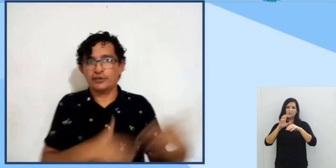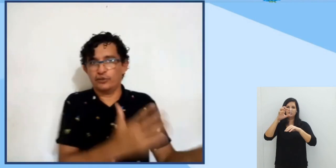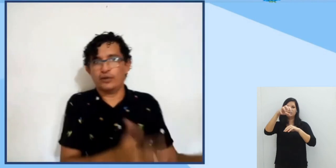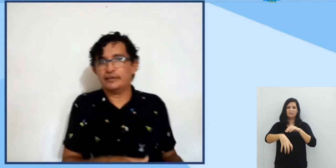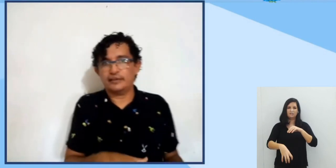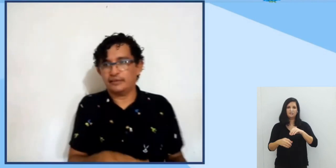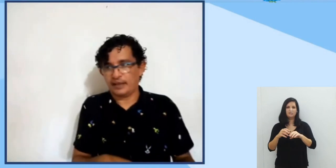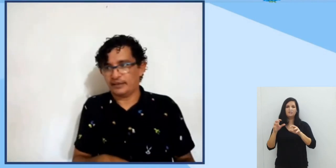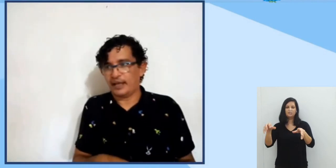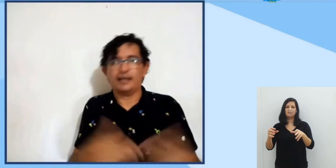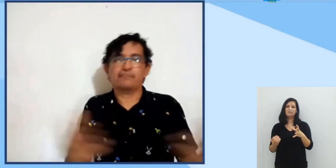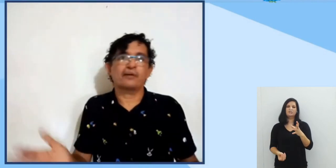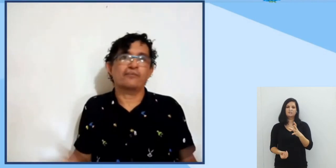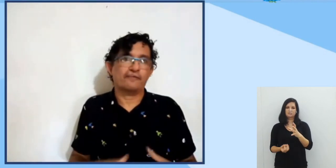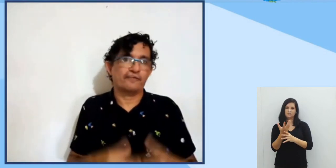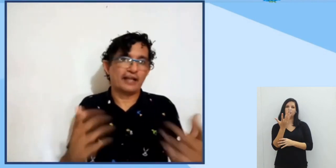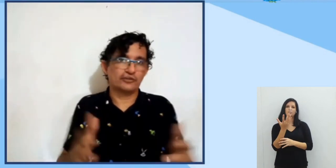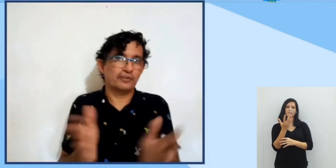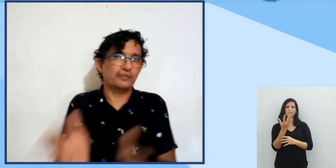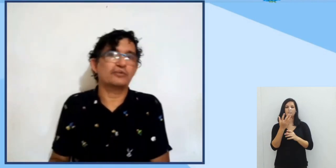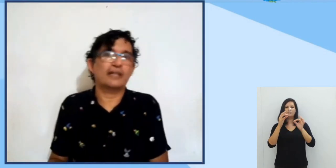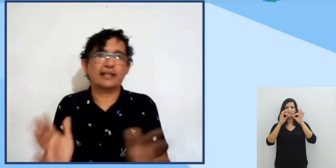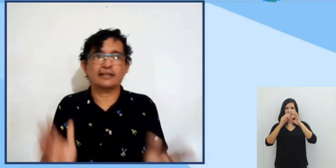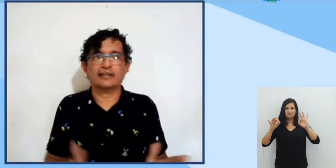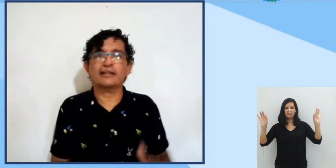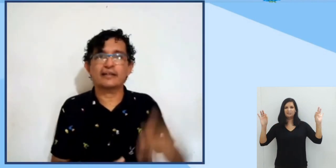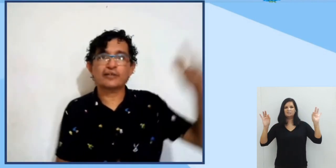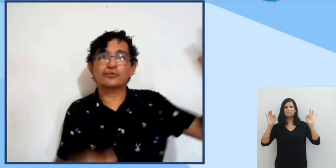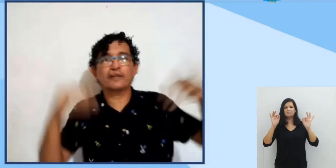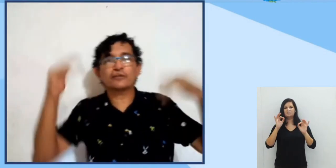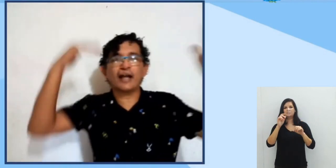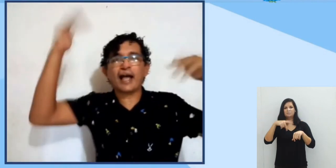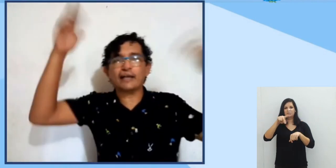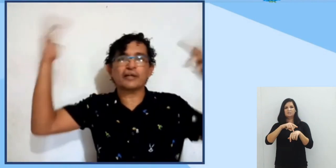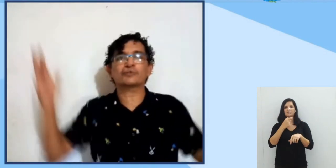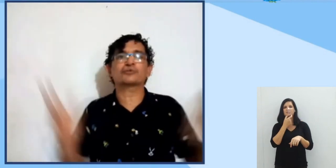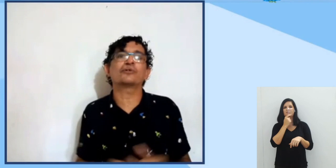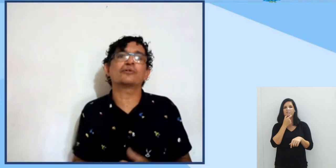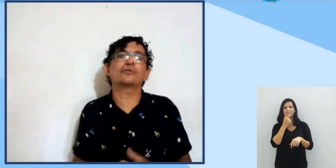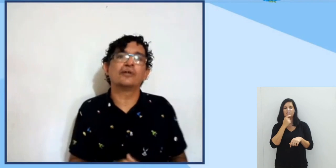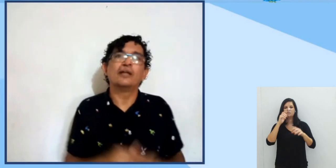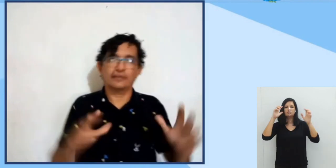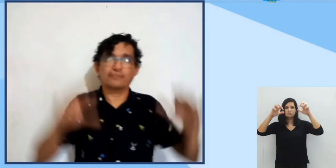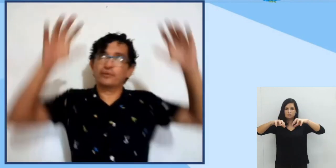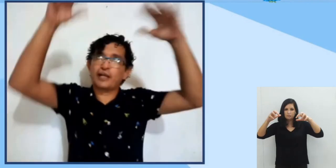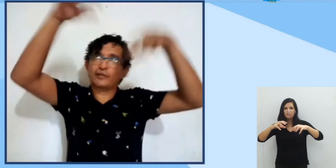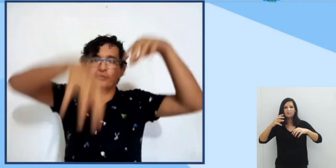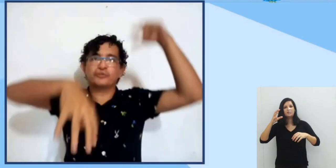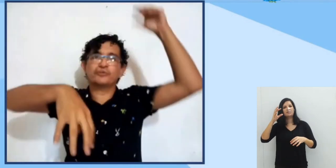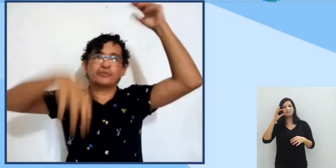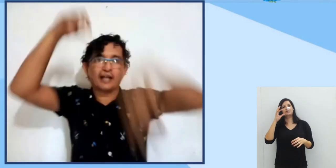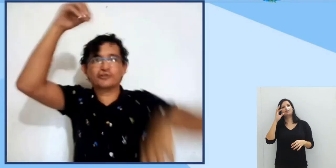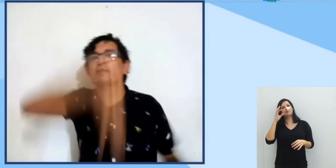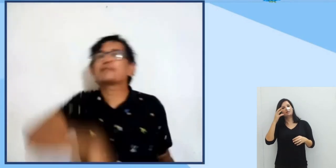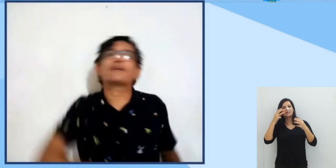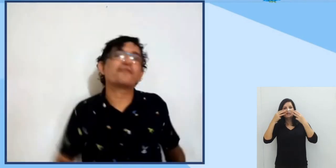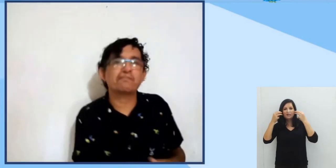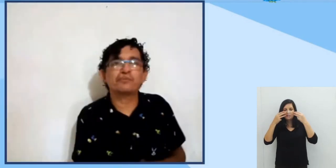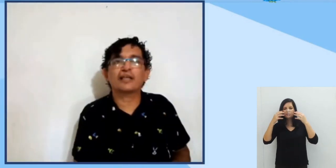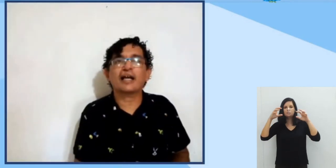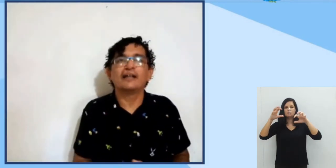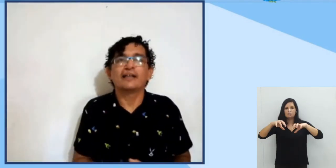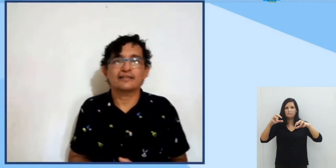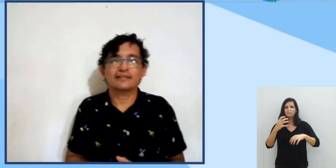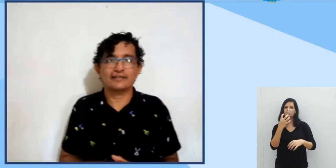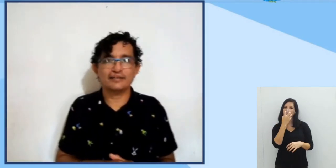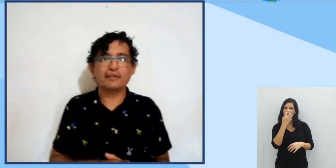Pular. Aí gerou, na época, uma frase, sobretudo na Inglaterra, né? Tá chovendo gato e cachorro, né? Porque os cachorros e os gatos começavam